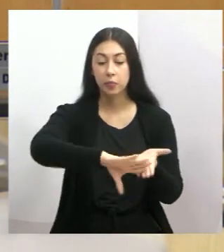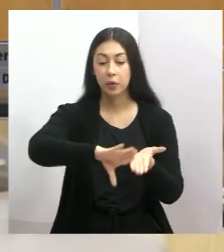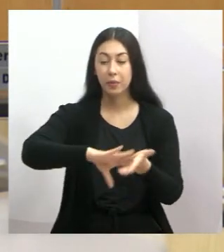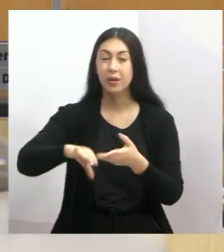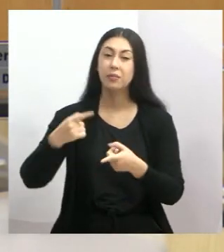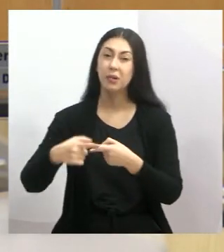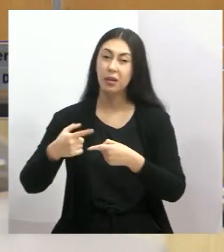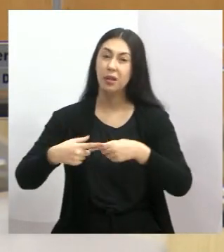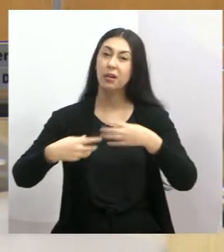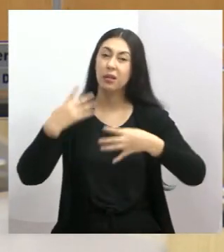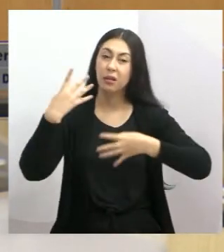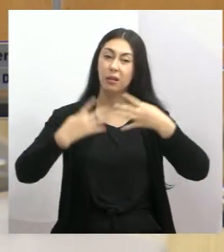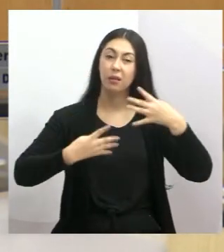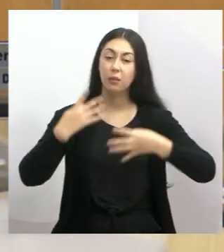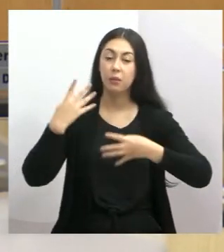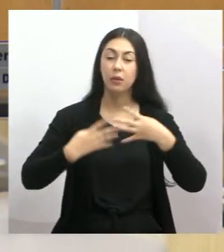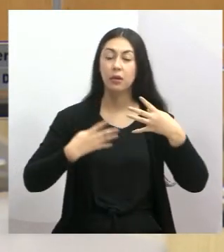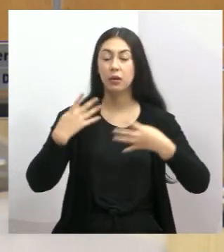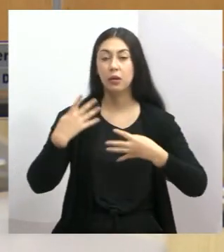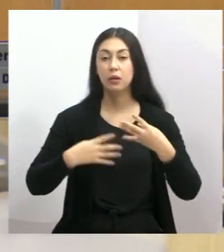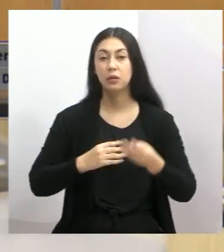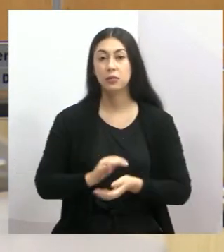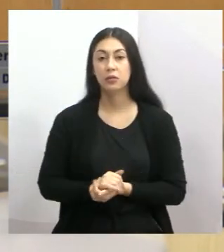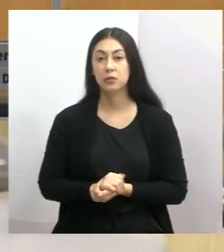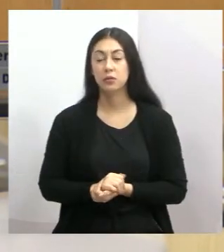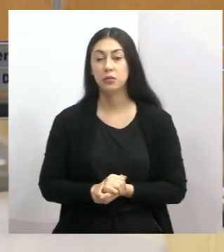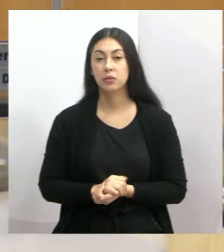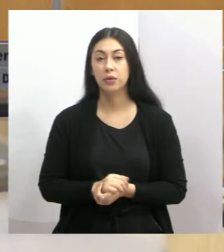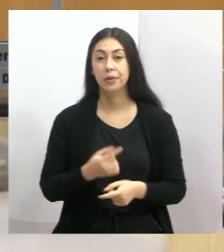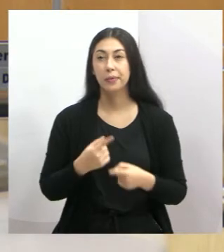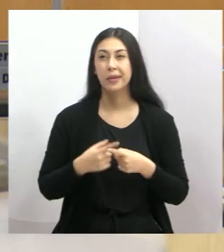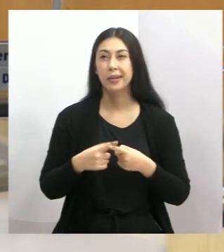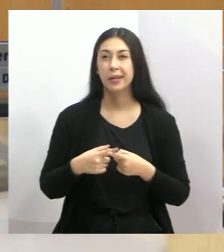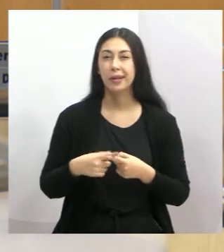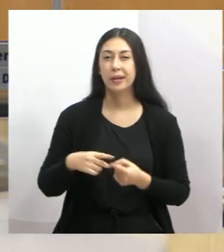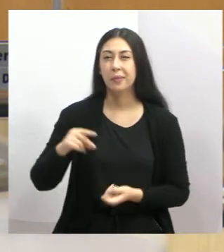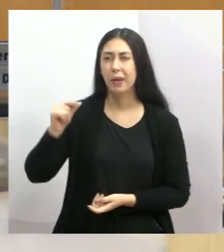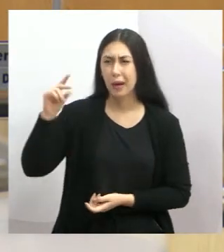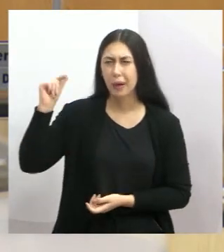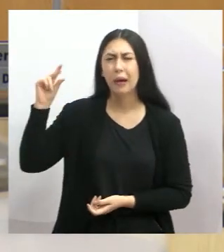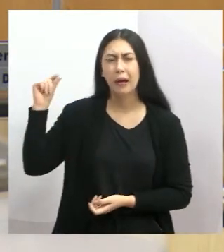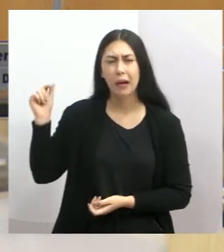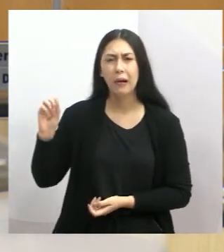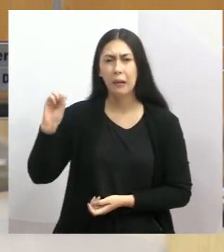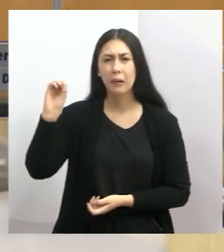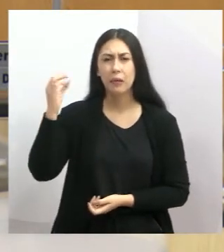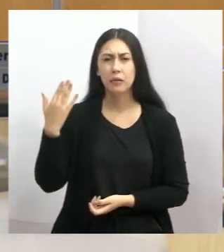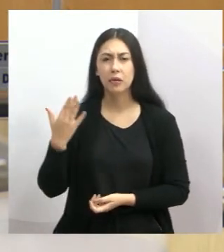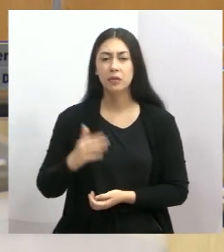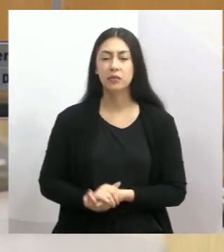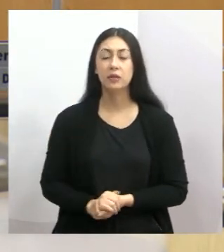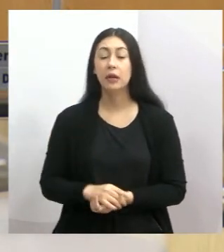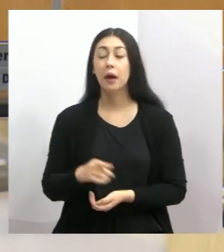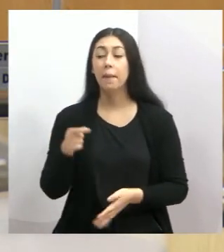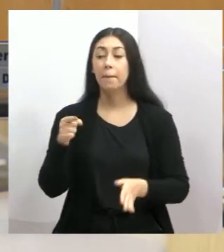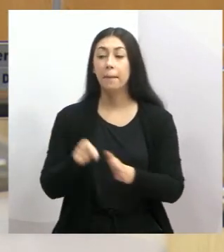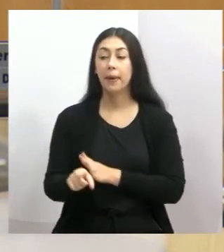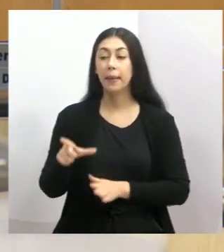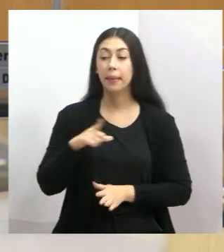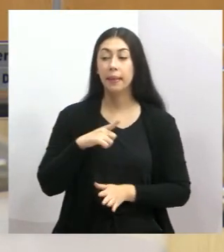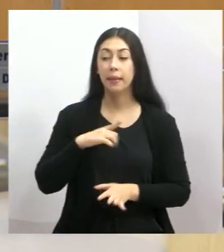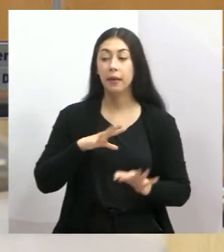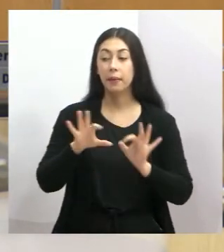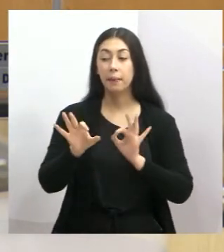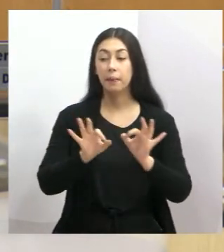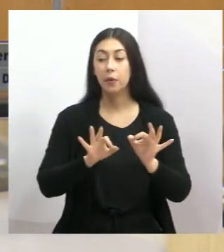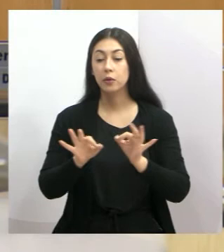transtorno aos moradores já que a situação ocorre desde 2020 a projetos para